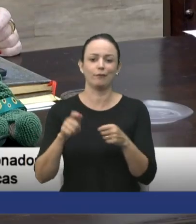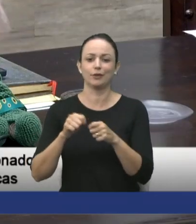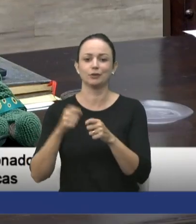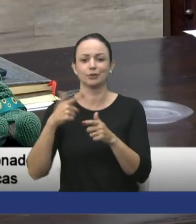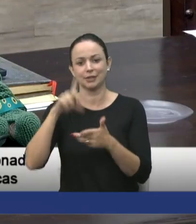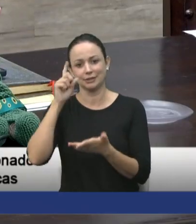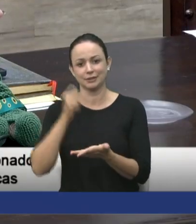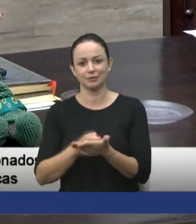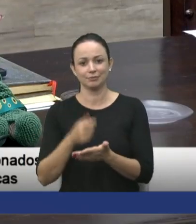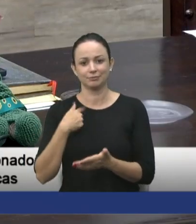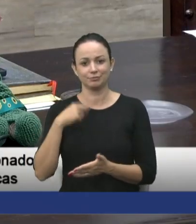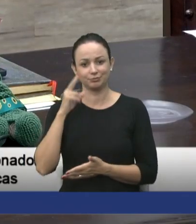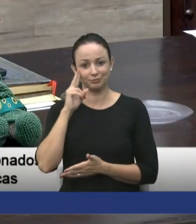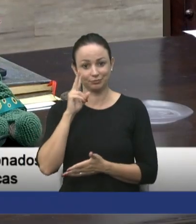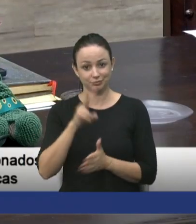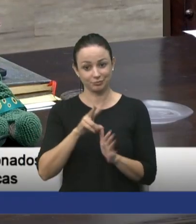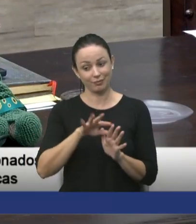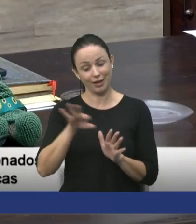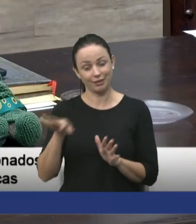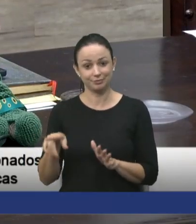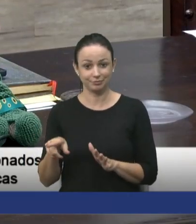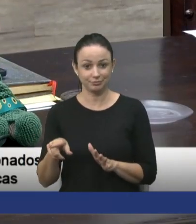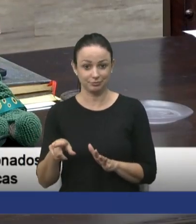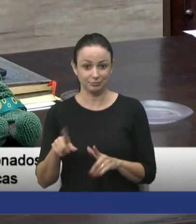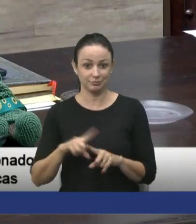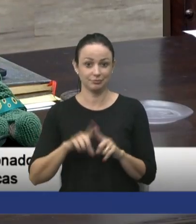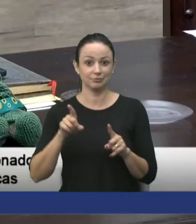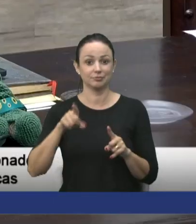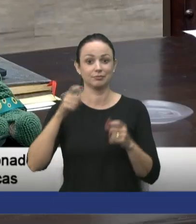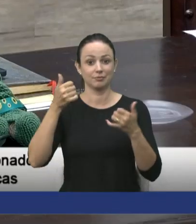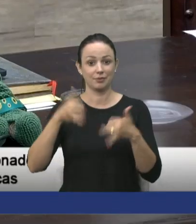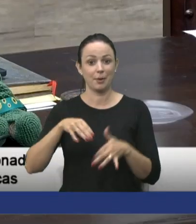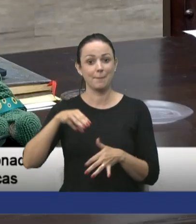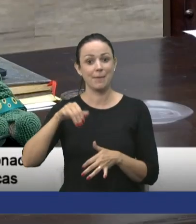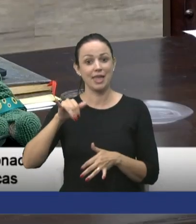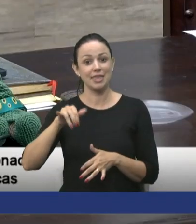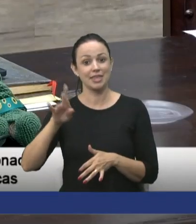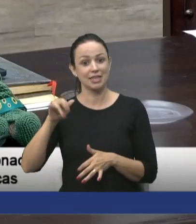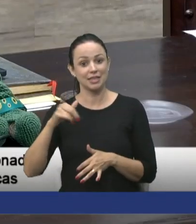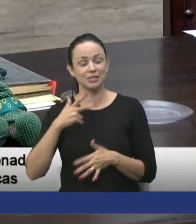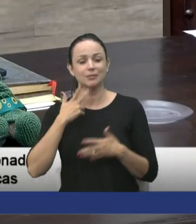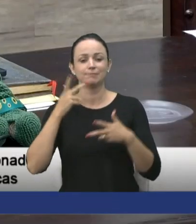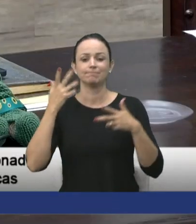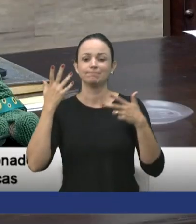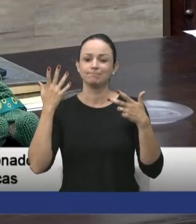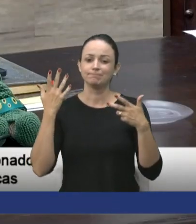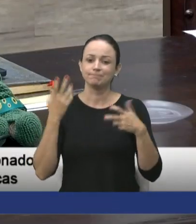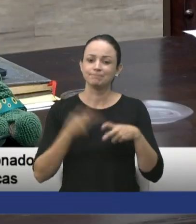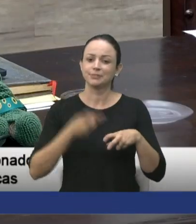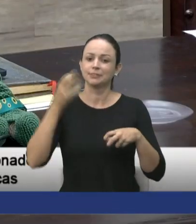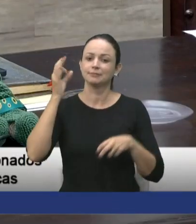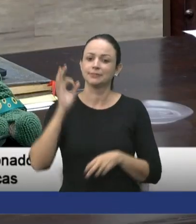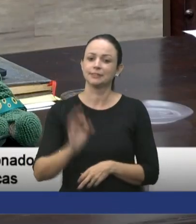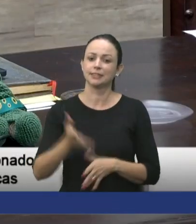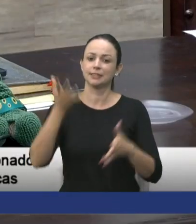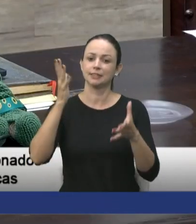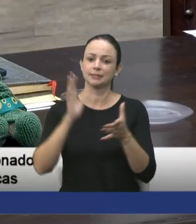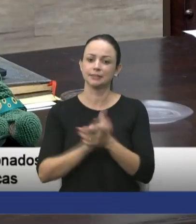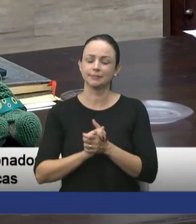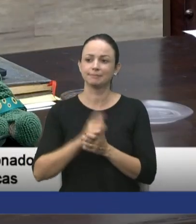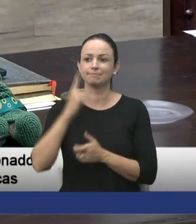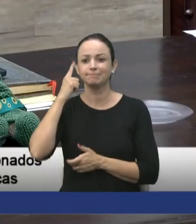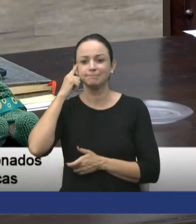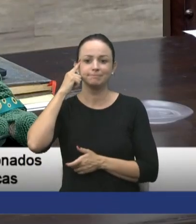decisões. Eu olhei para esse lado. Mas esse argumento da Maingrid quebrou minhas pernas, que é a possibilidade de voltar, que é o que você está falando.